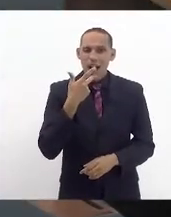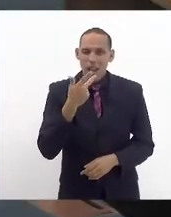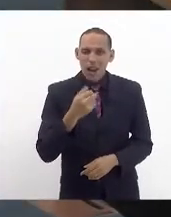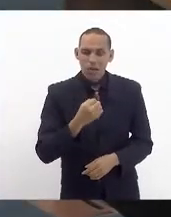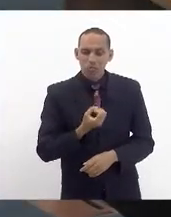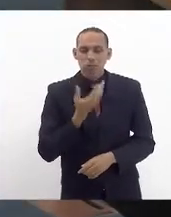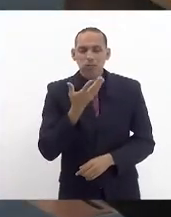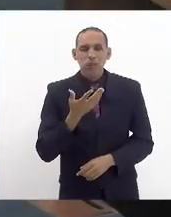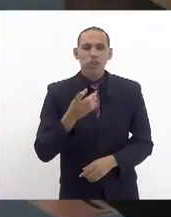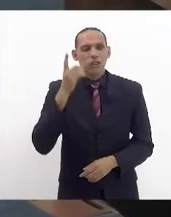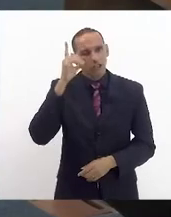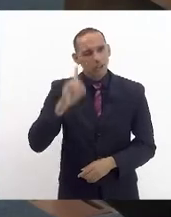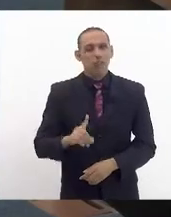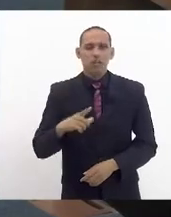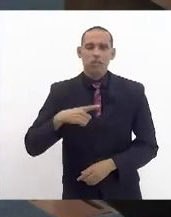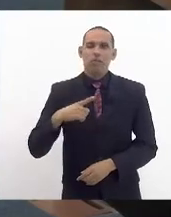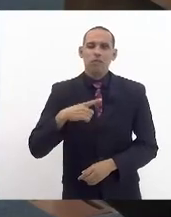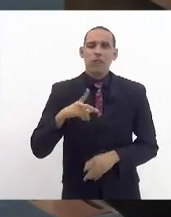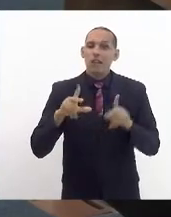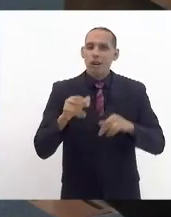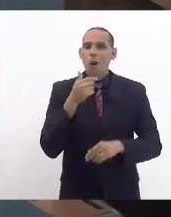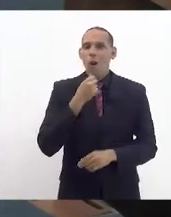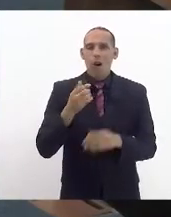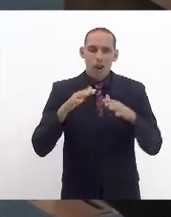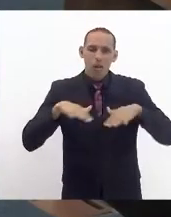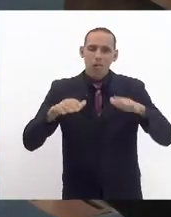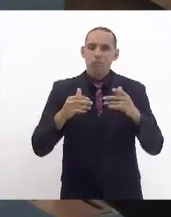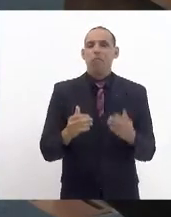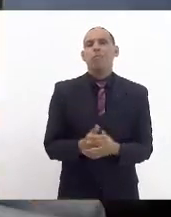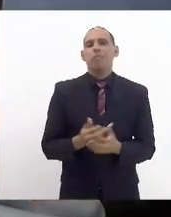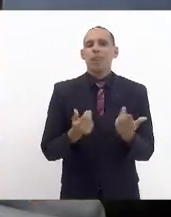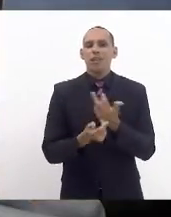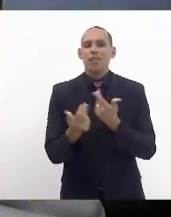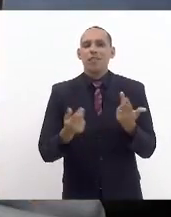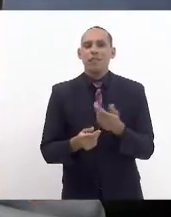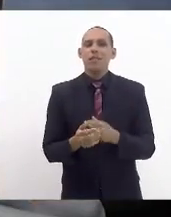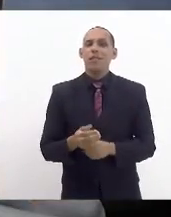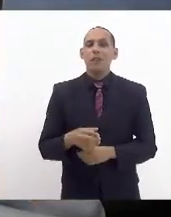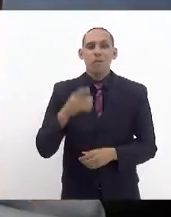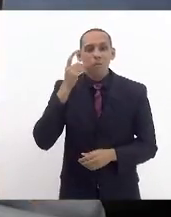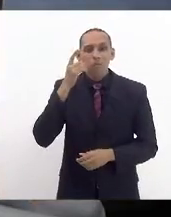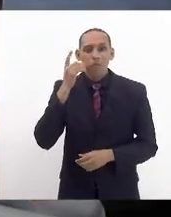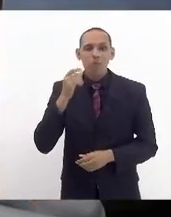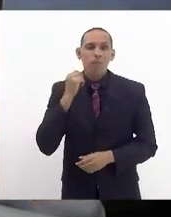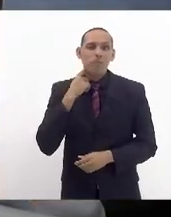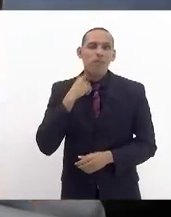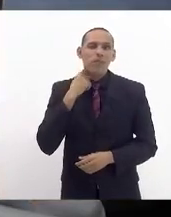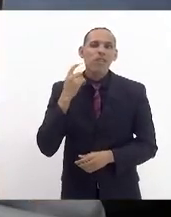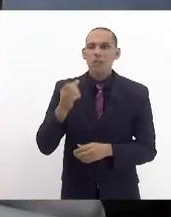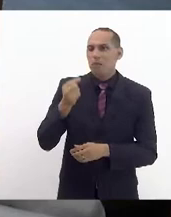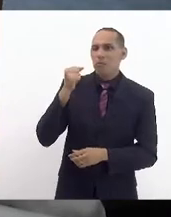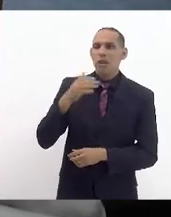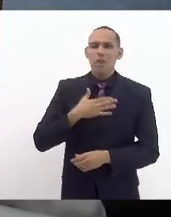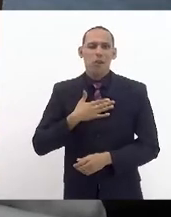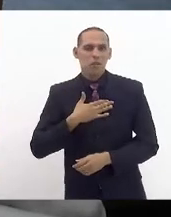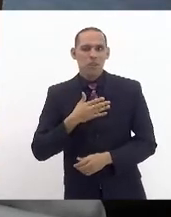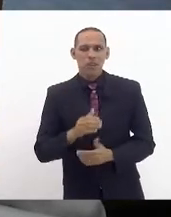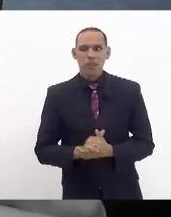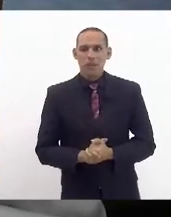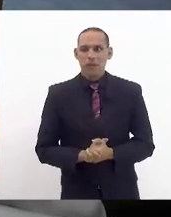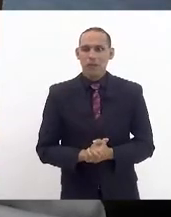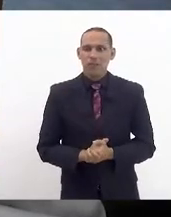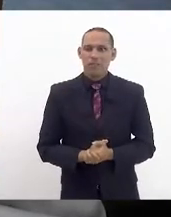os homens aqui têm. Muito obrigado. Presidente, o deputado Alexandre Freitas está puxando o meu microfone aqui, presidente.